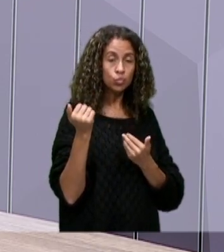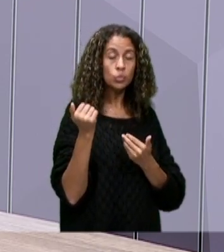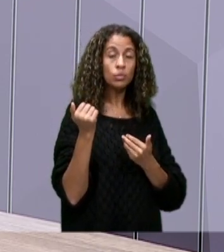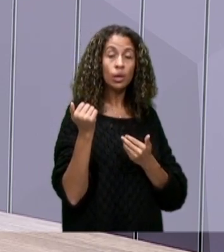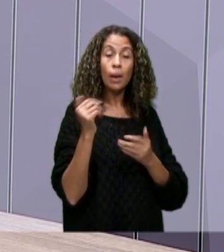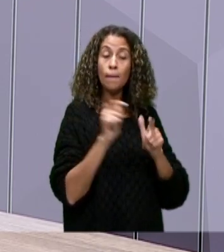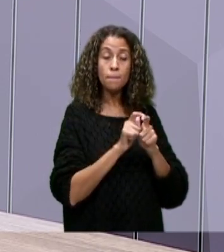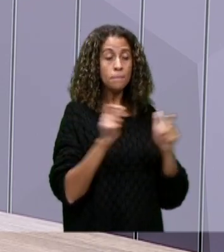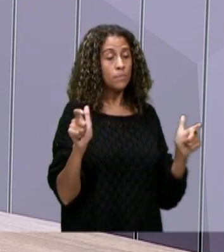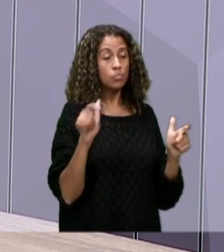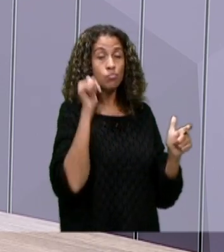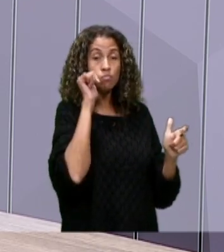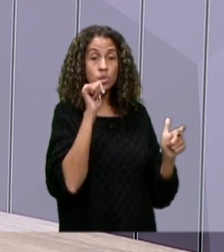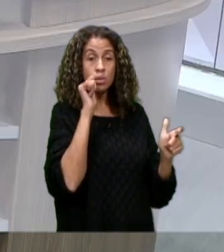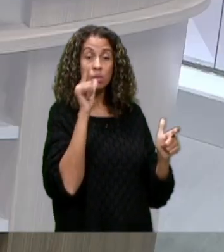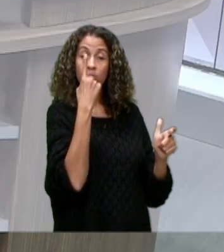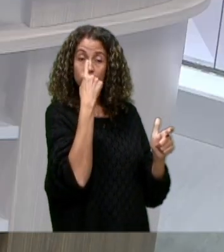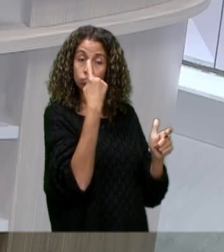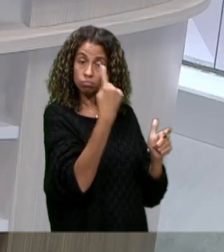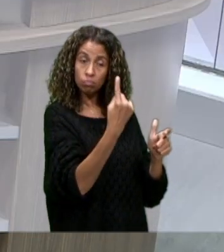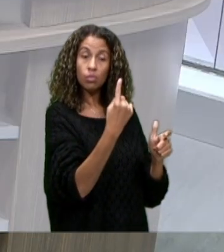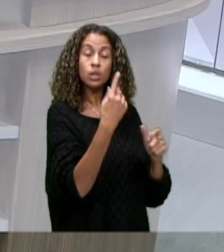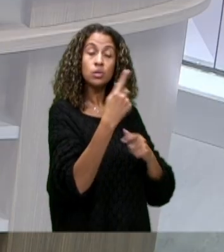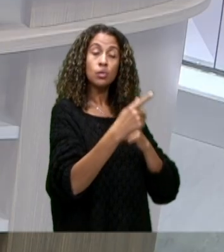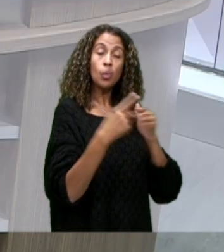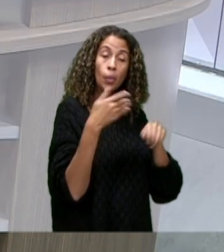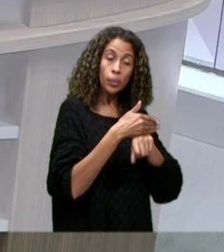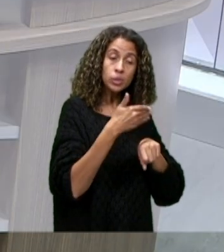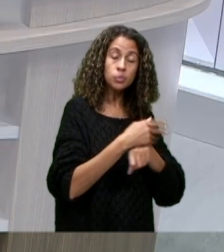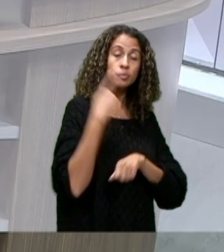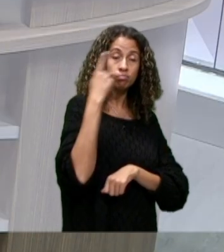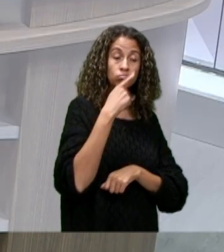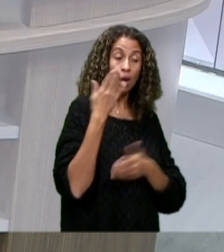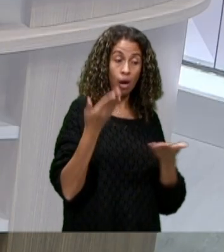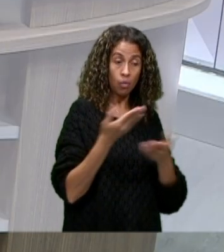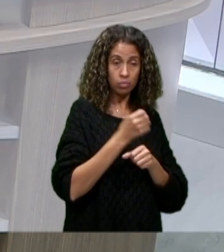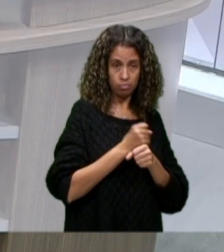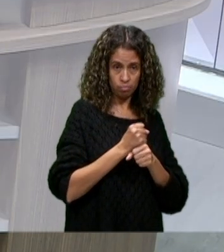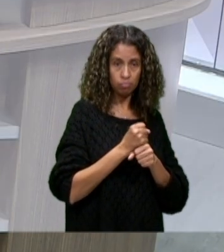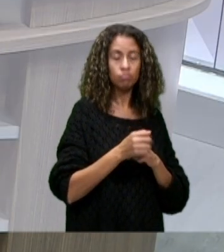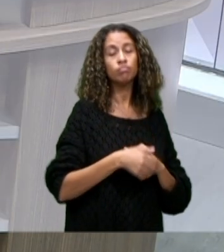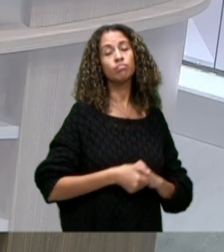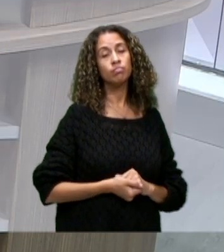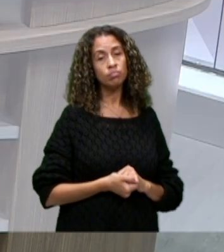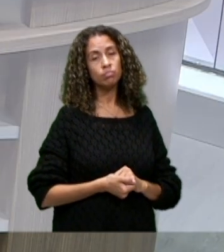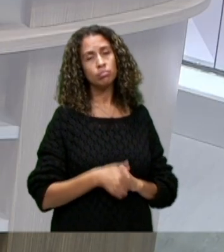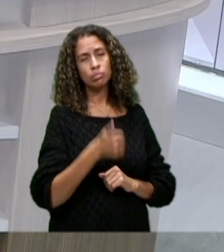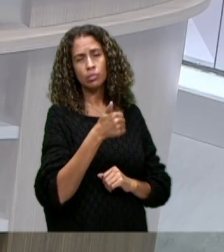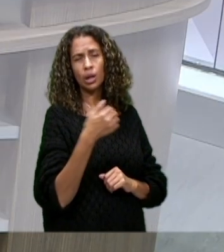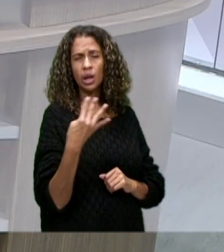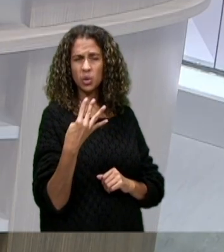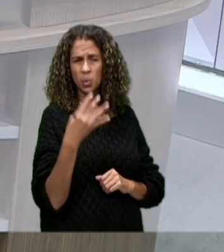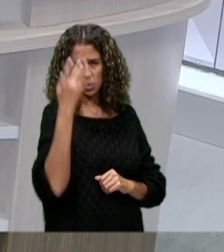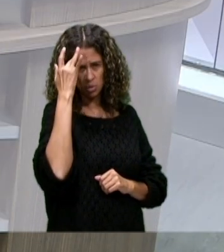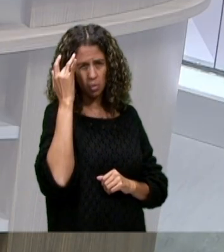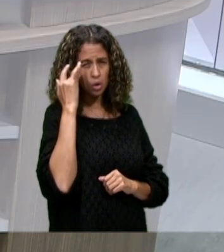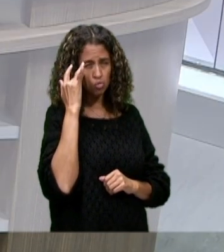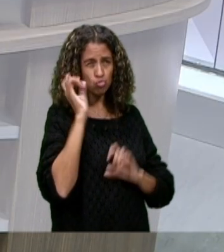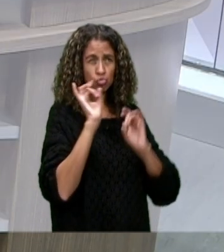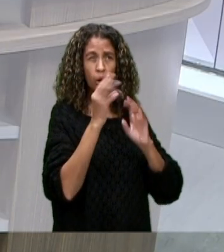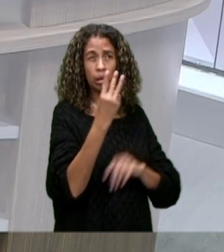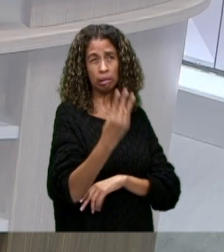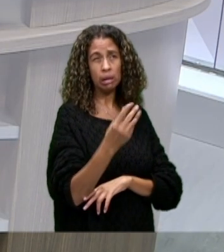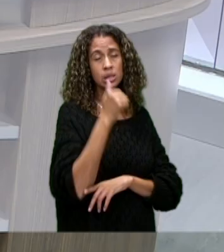esmagadoramente são meninas que estão compondo a Câmara Mirim deste ano agora. São 14, se eu não me engano, e só 3